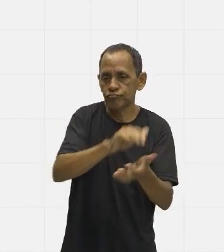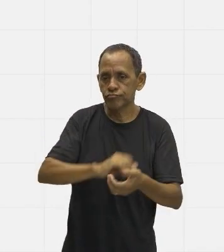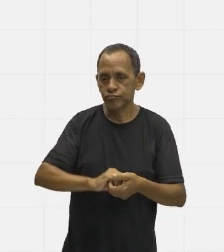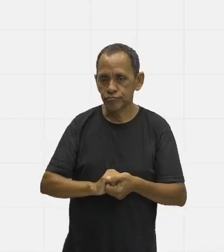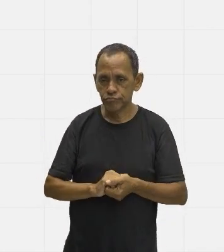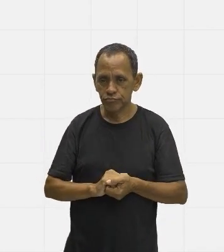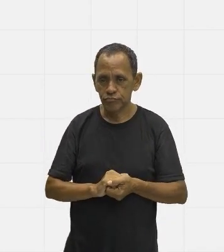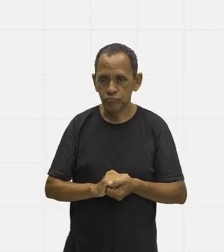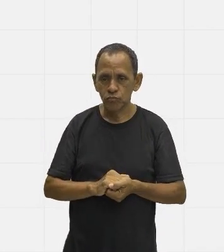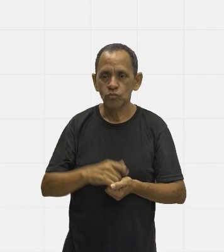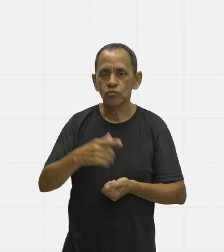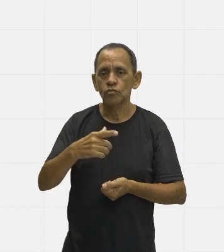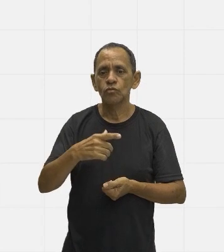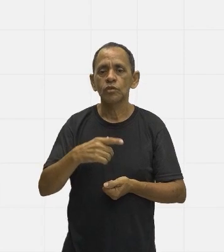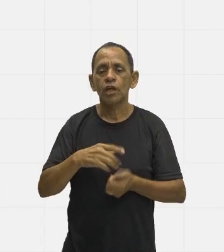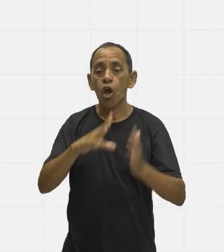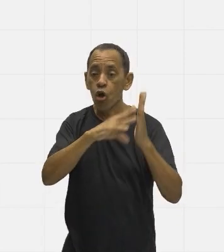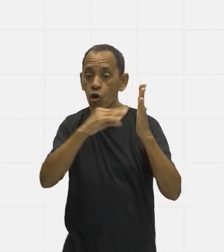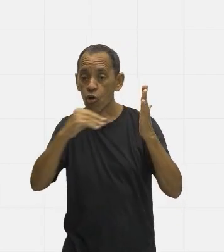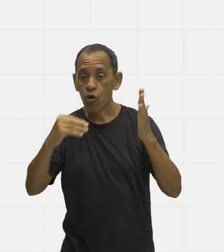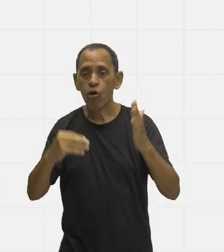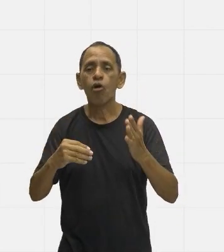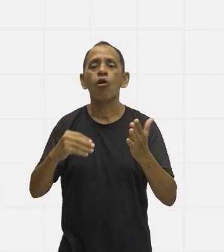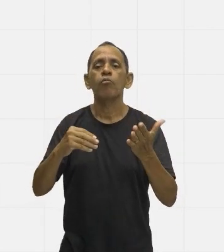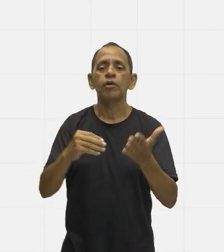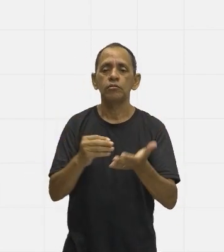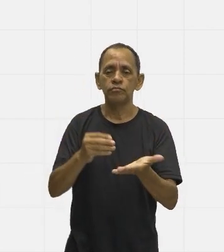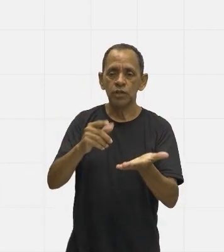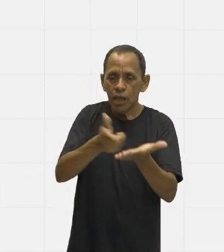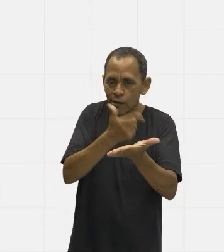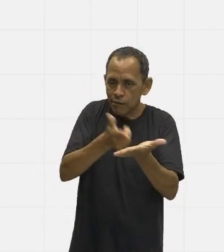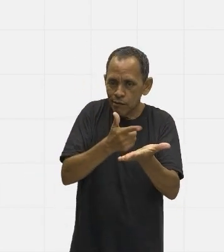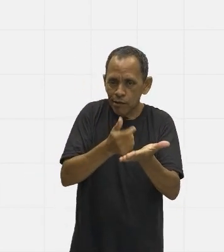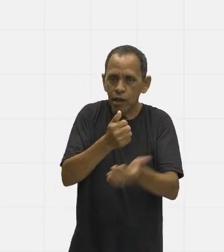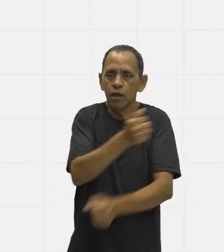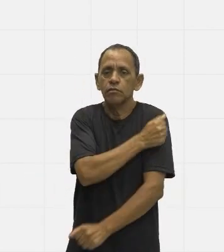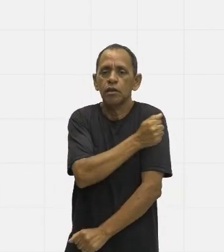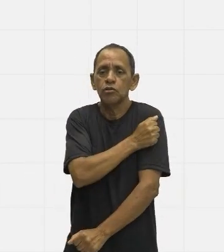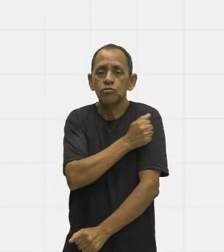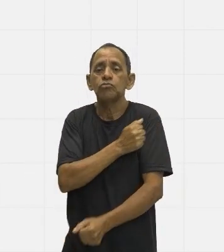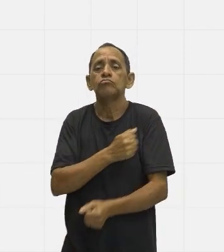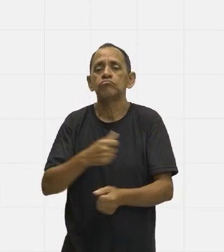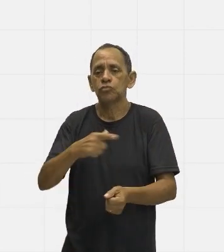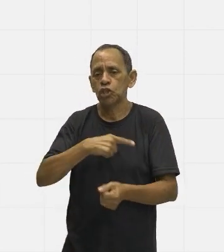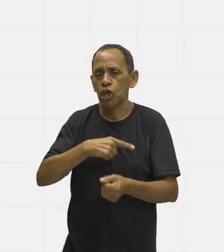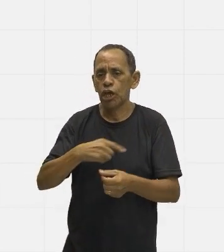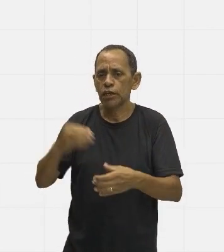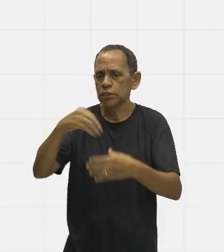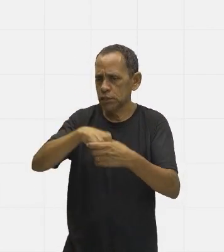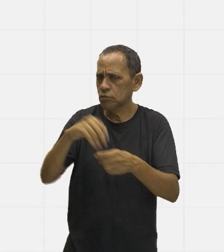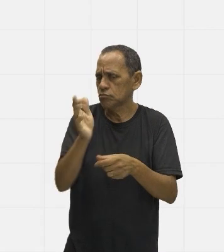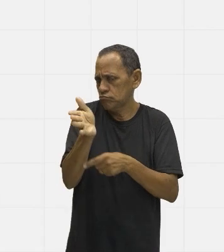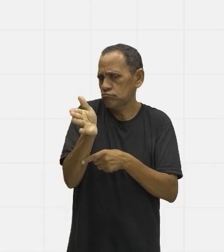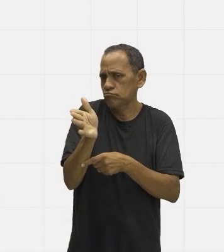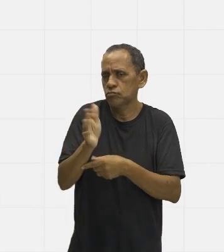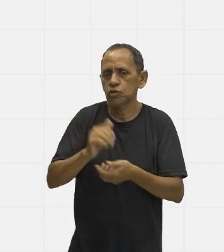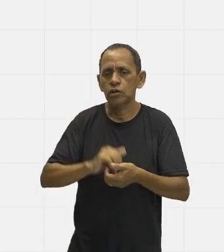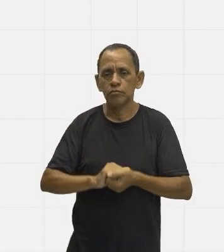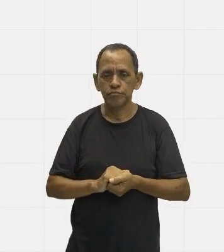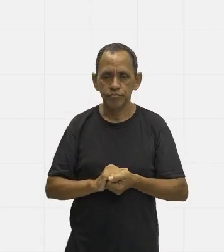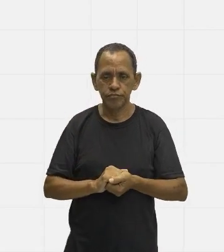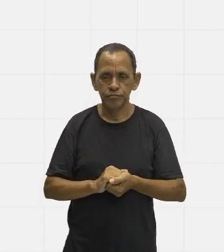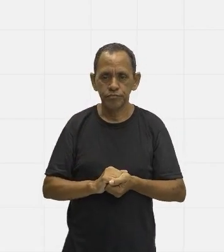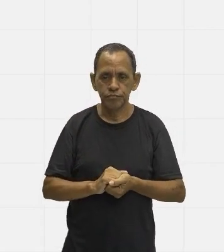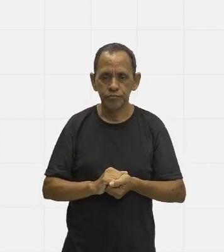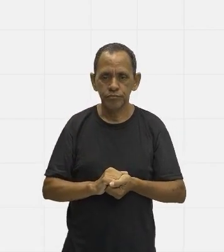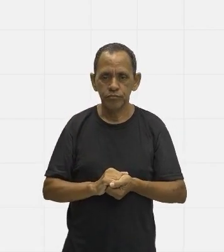resposta disponibilizado no caderno do aluno. Ele já vem com a organização do bloco. Então, essa última aí, que é a questão da